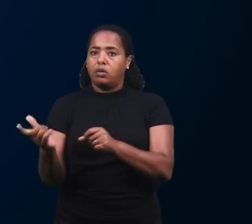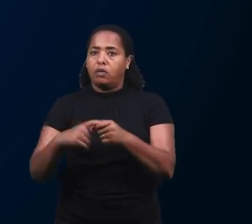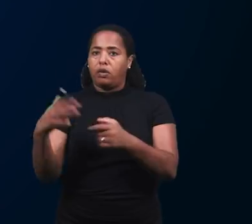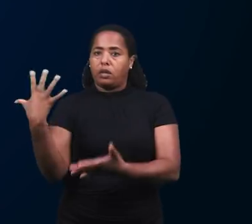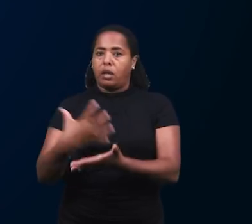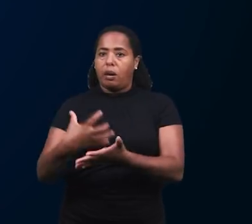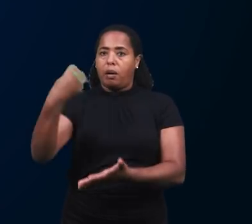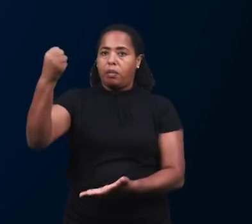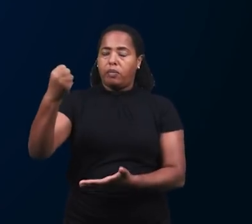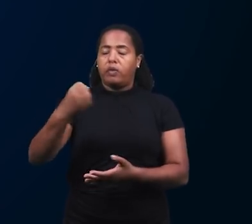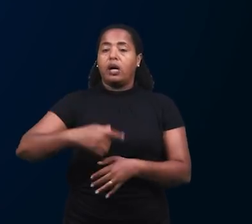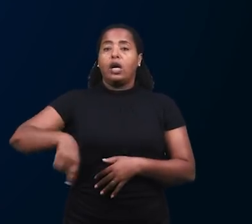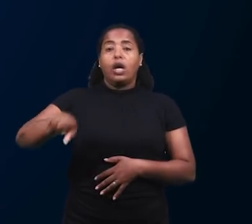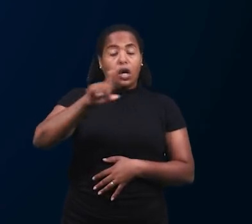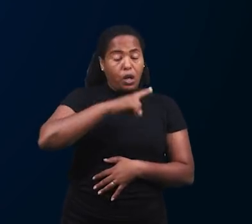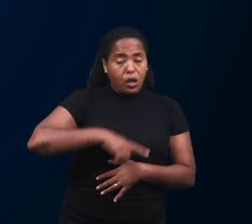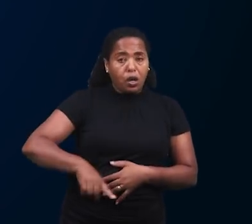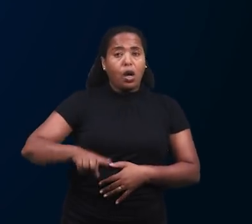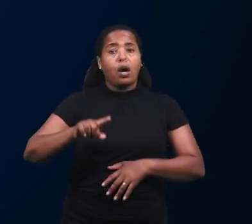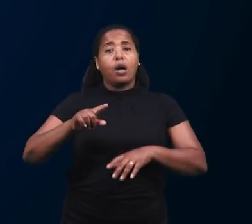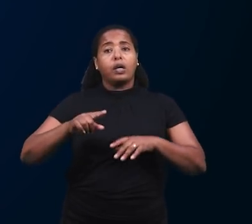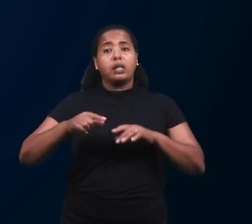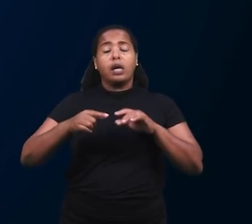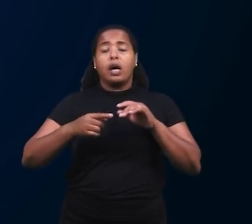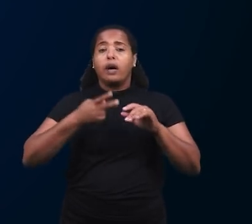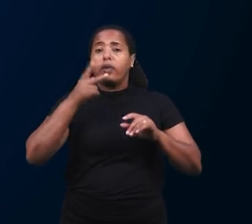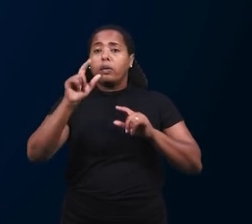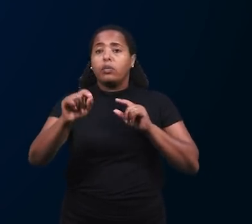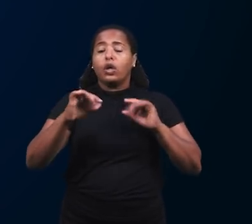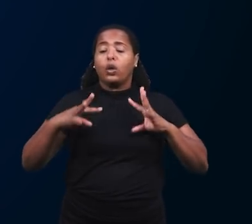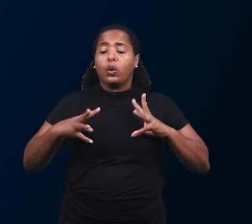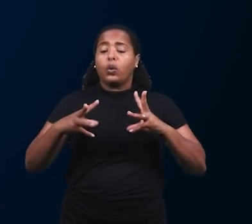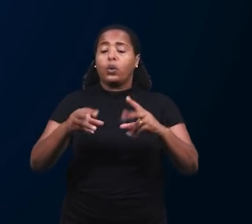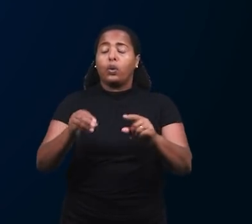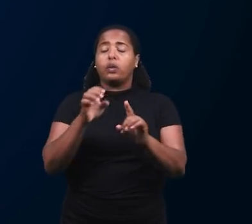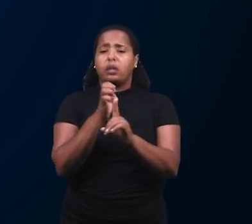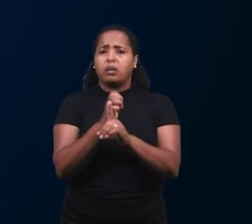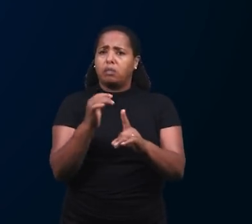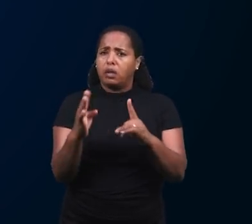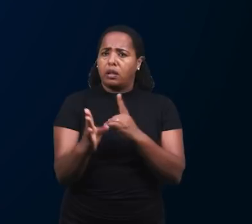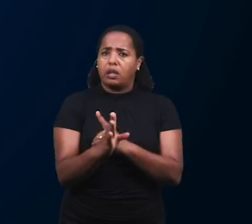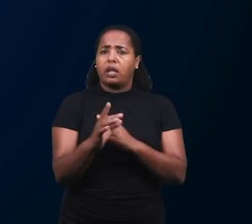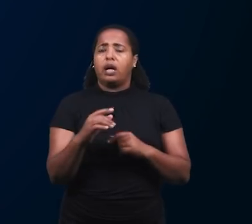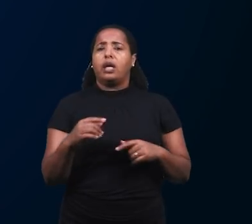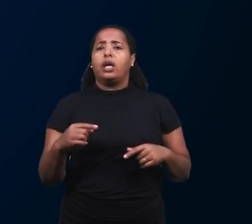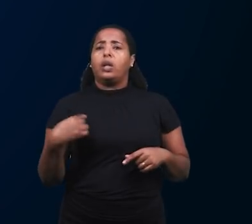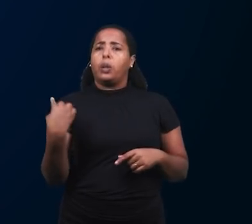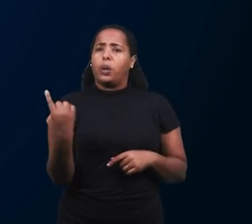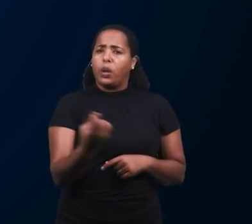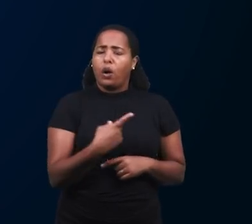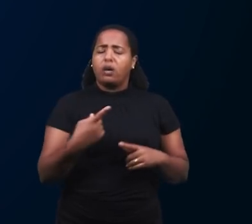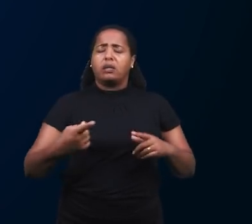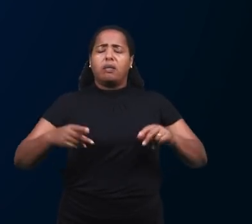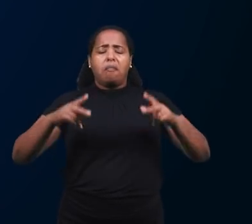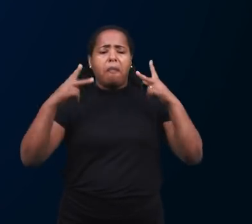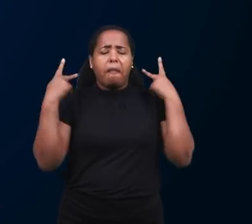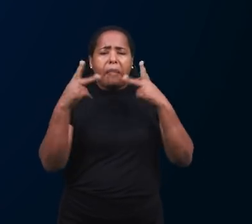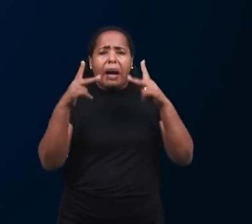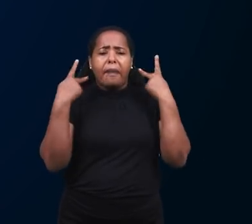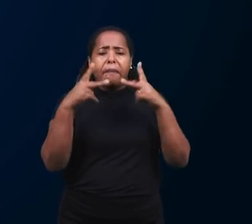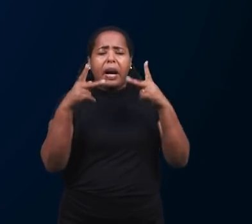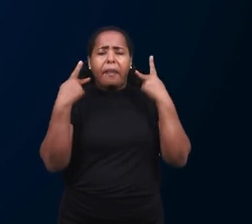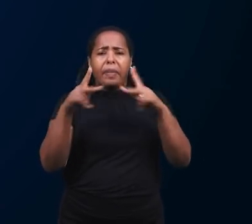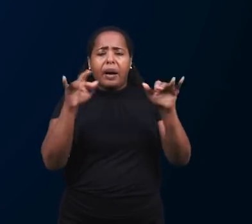as nossas vidas para o arrebatamento. E nós podemos dizer que em todas as escolas bíblicas dominical